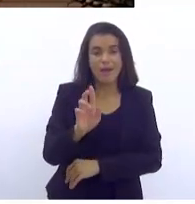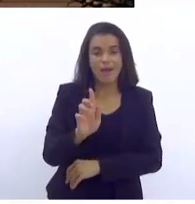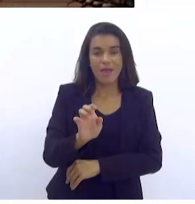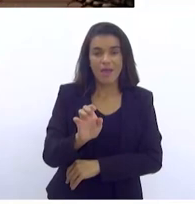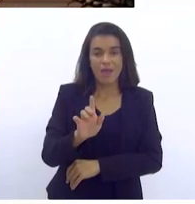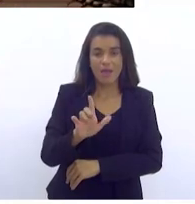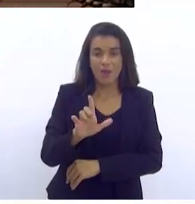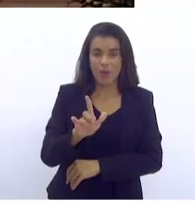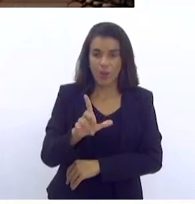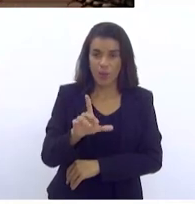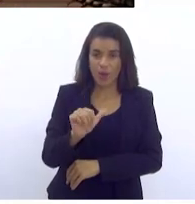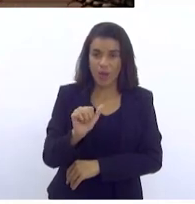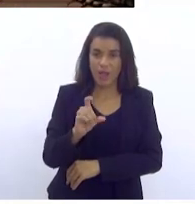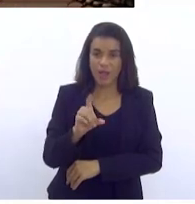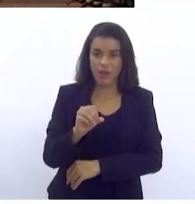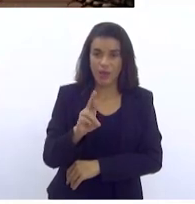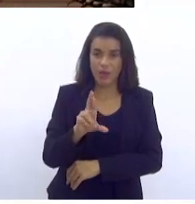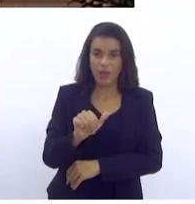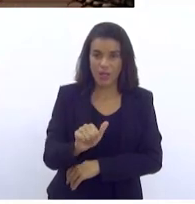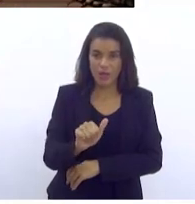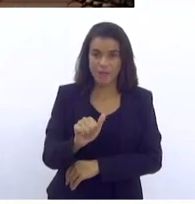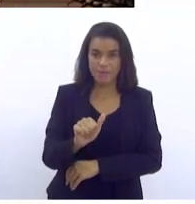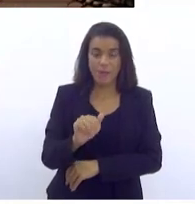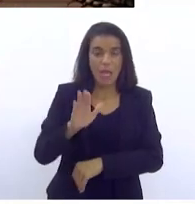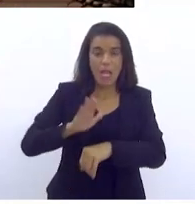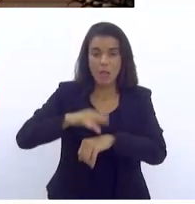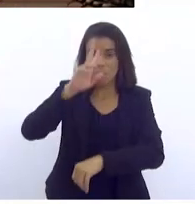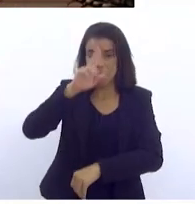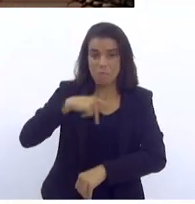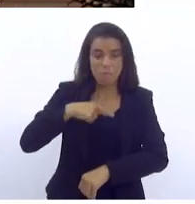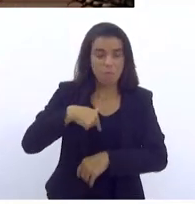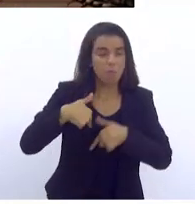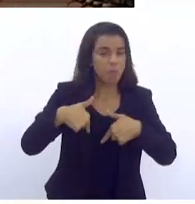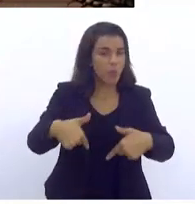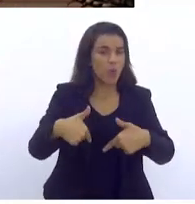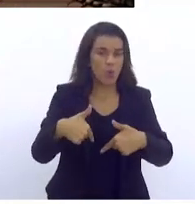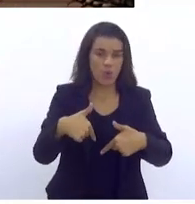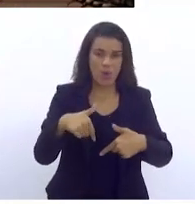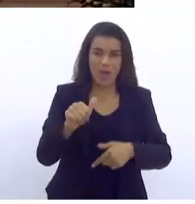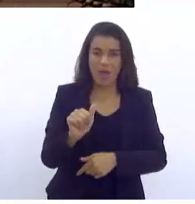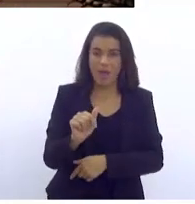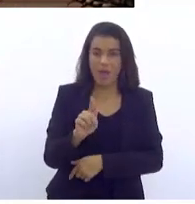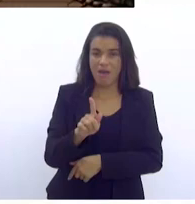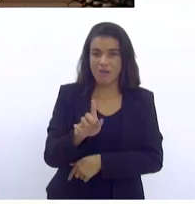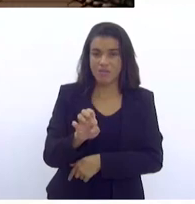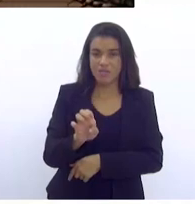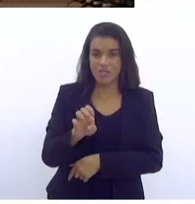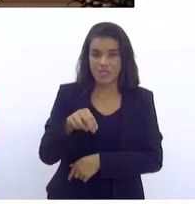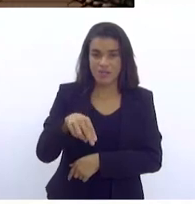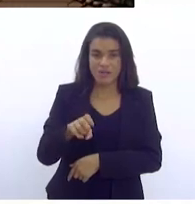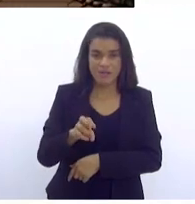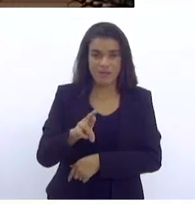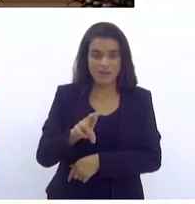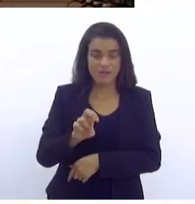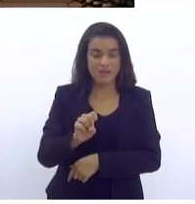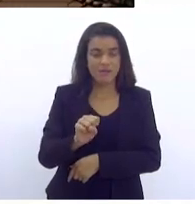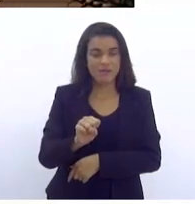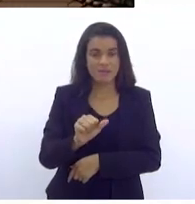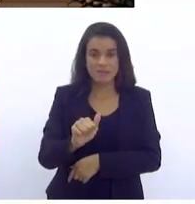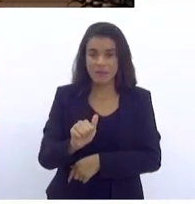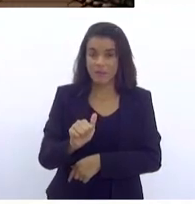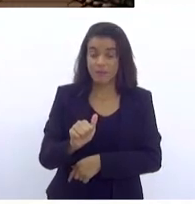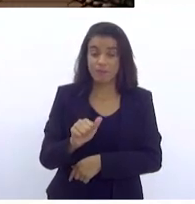seja ele não se auto executa o contrato ele precisa que as partes atuam o poder